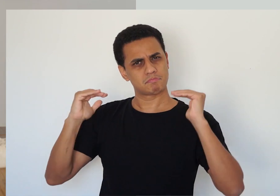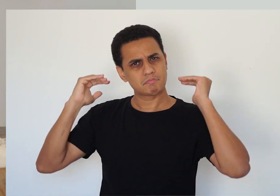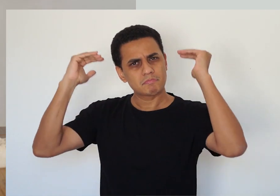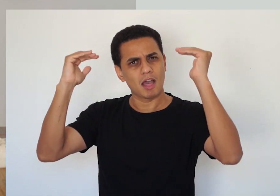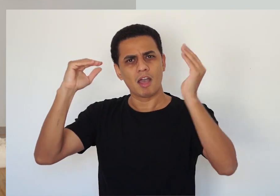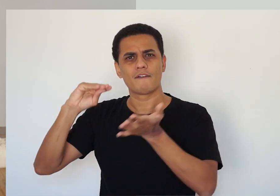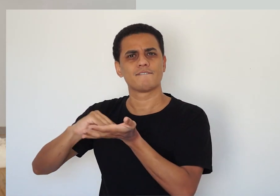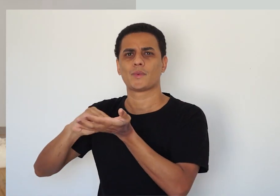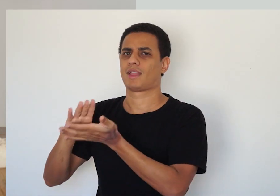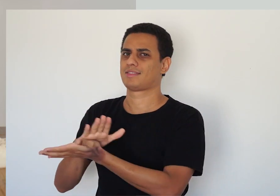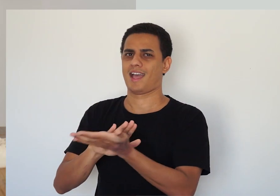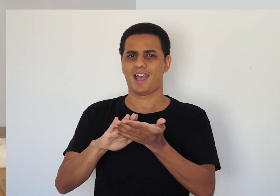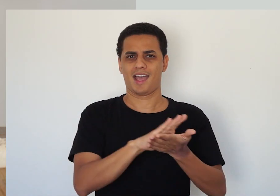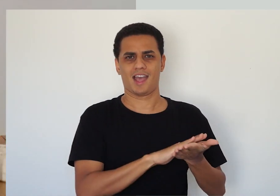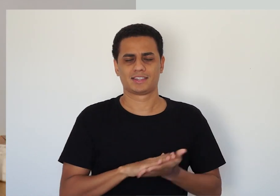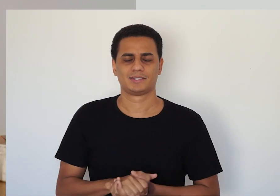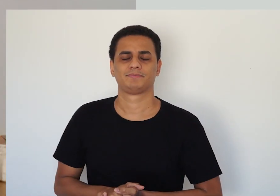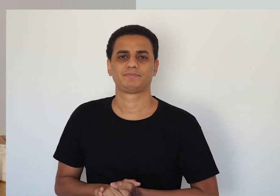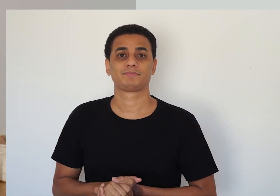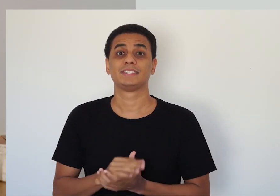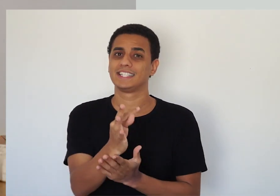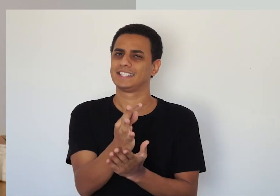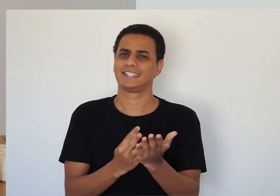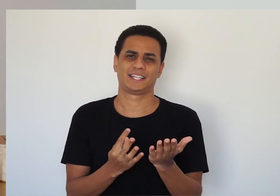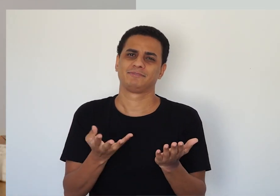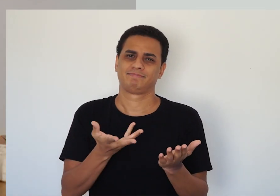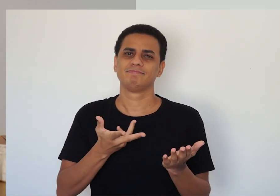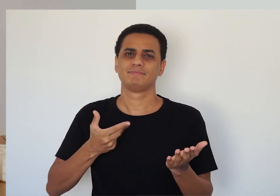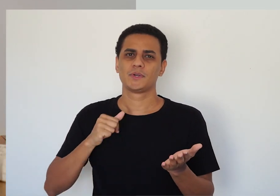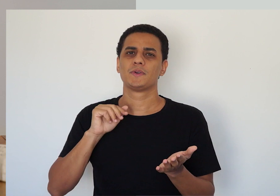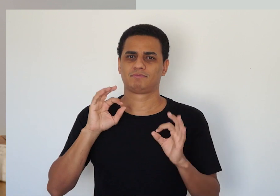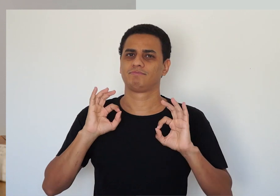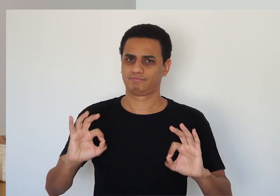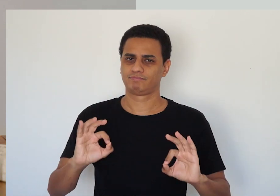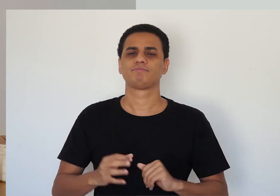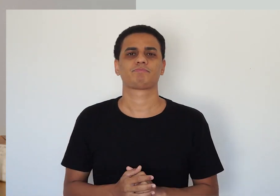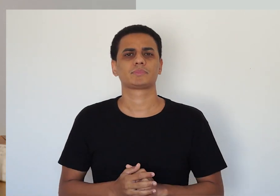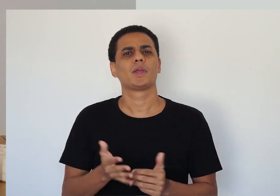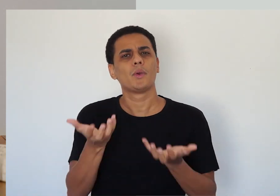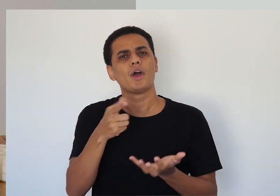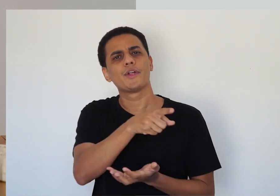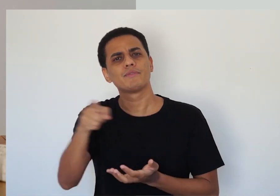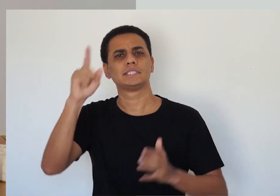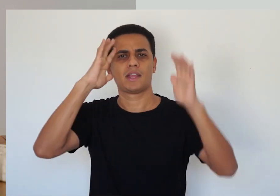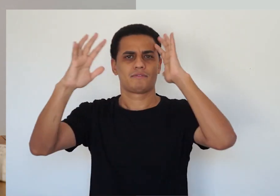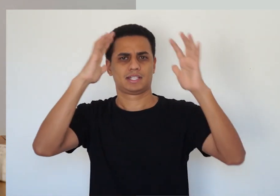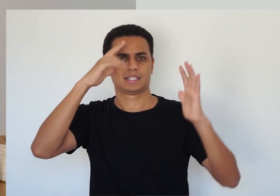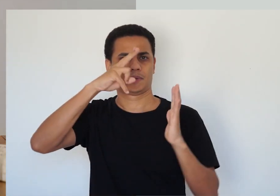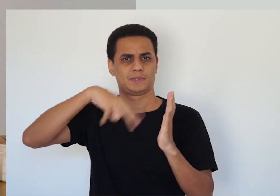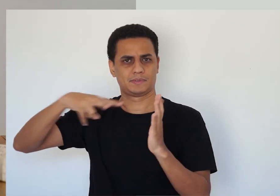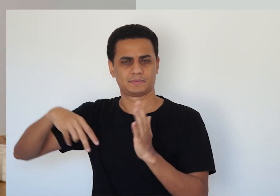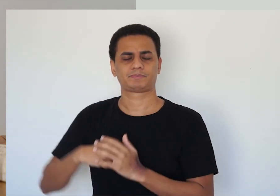lhes faltar coisa alguma. Esse texto ele é riquíssimo e eu gostaria de convidar você a